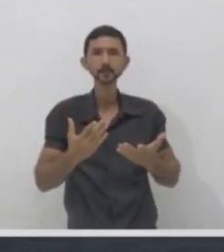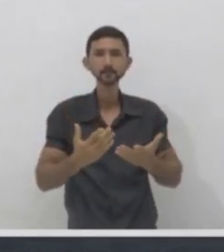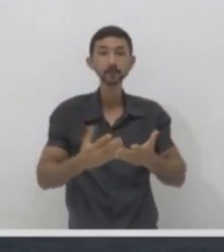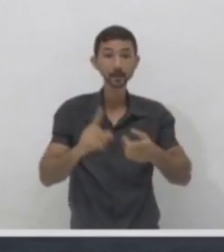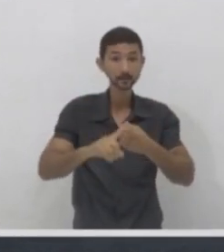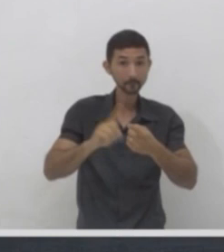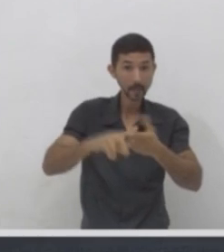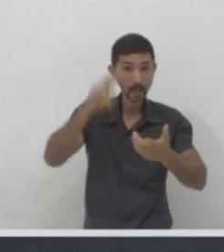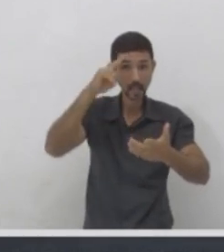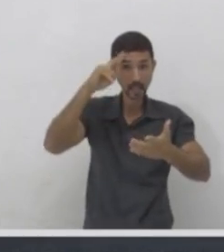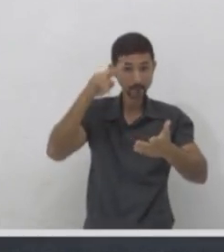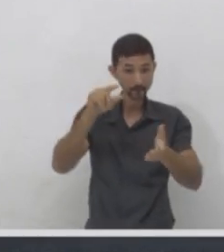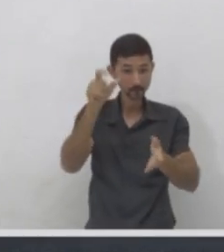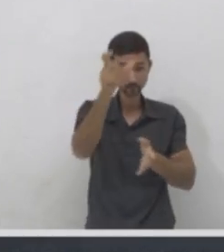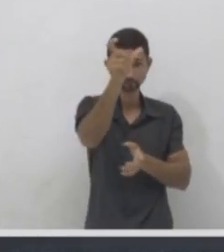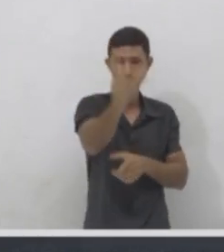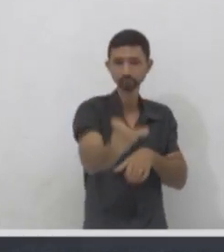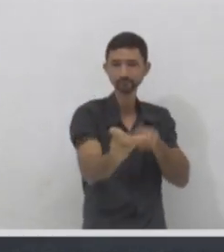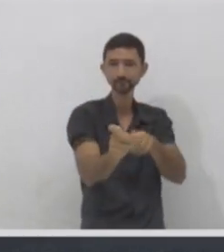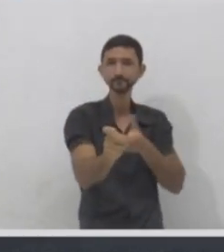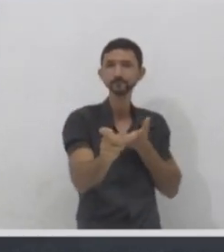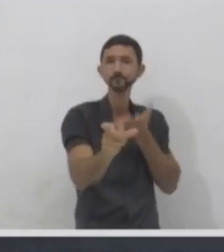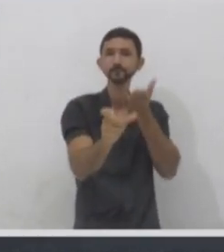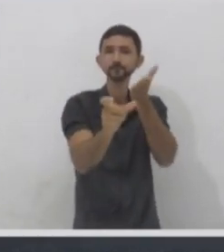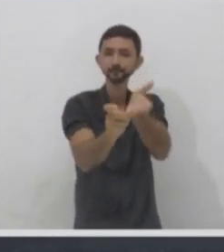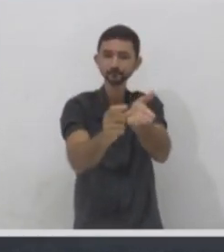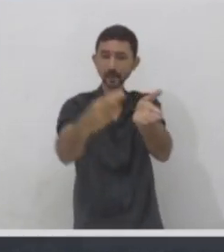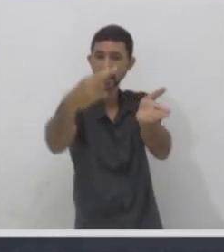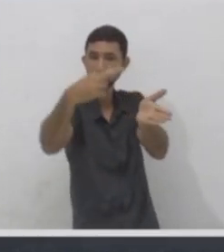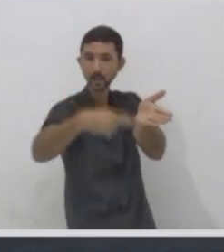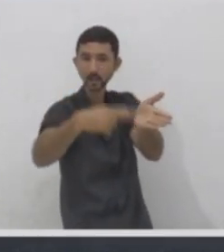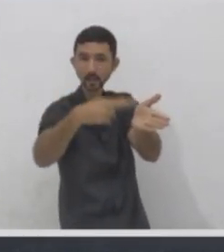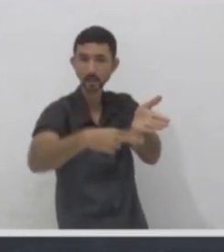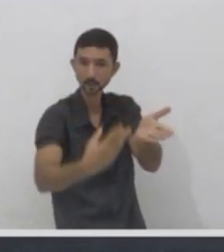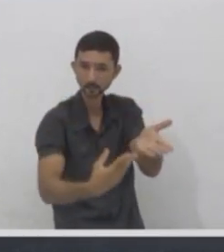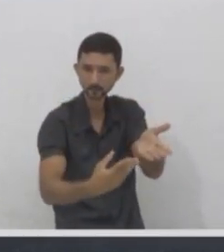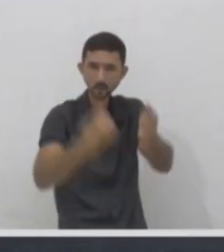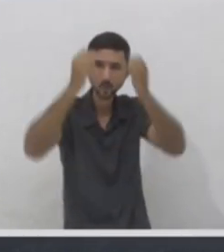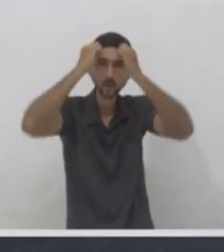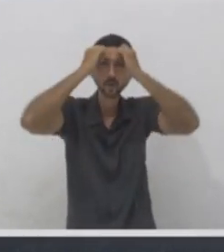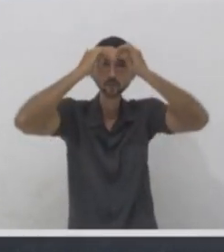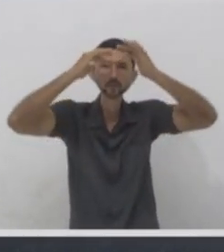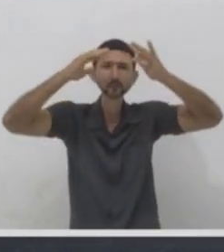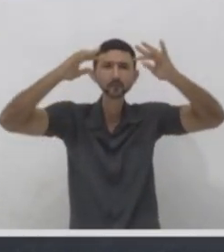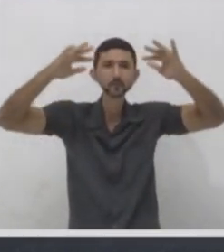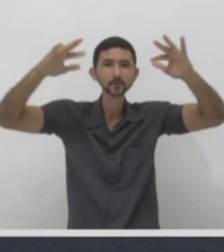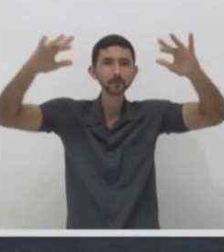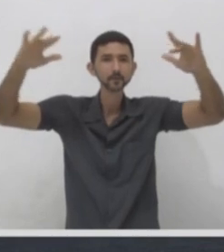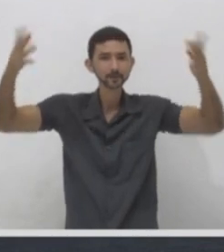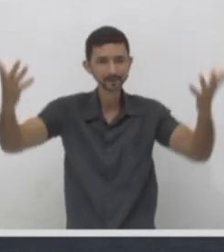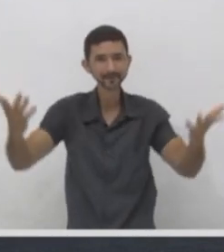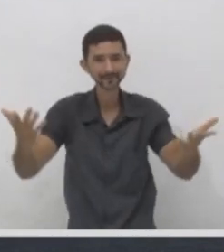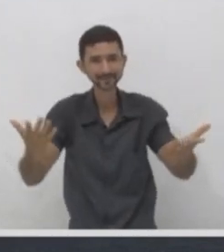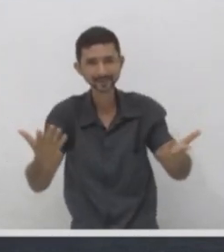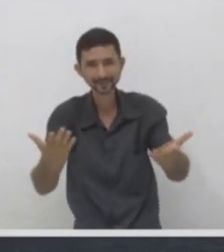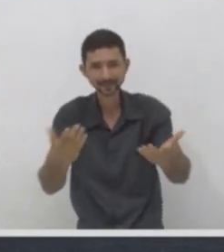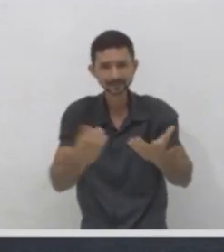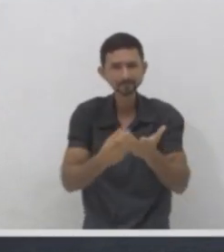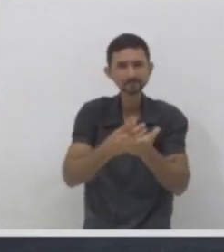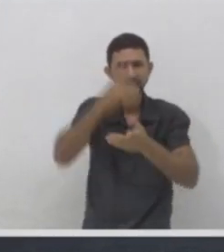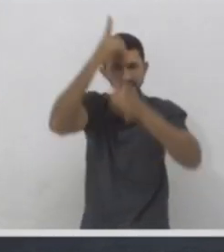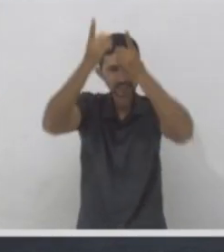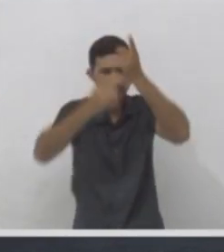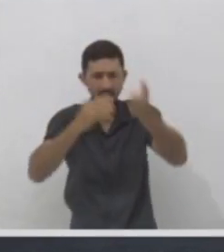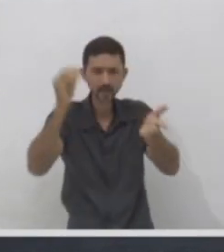lembrando do receptor que vai fazer a leitura do teu texto, deixe a sua imaginação fluir. Enriqueça com detalhes a